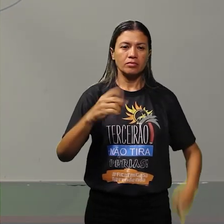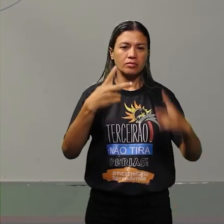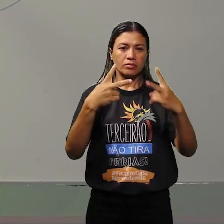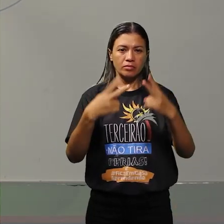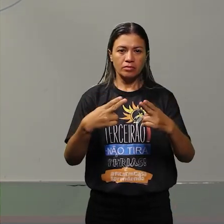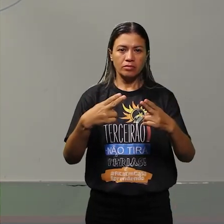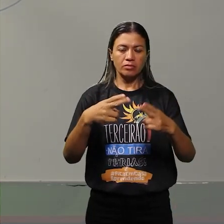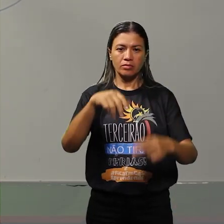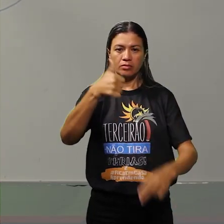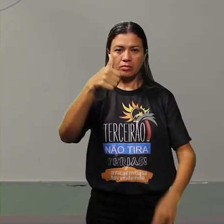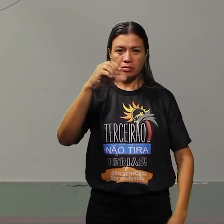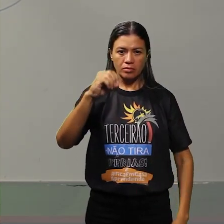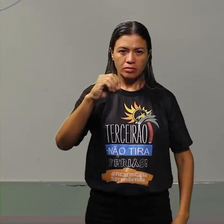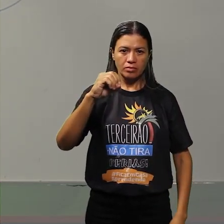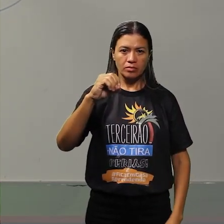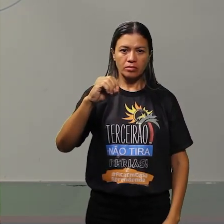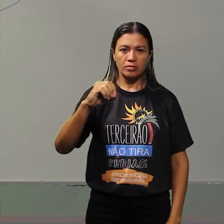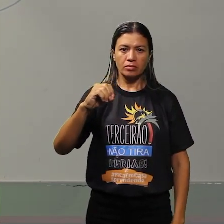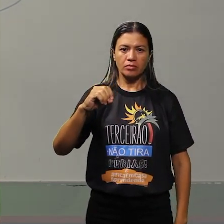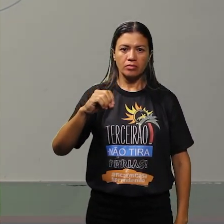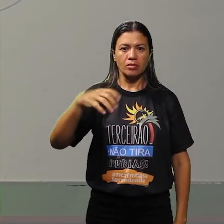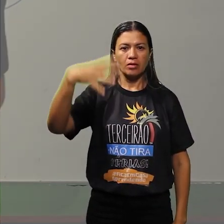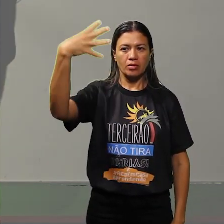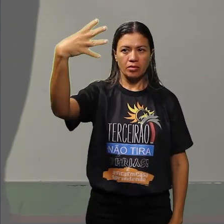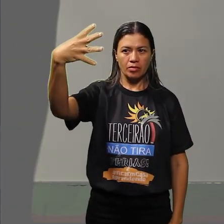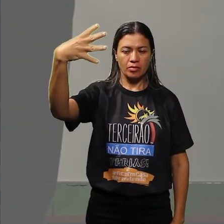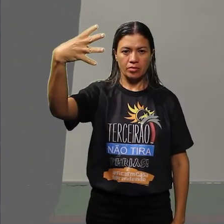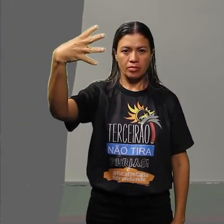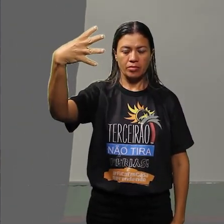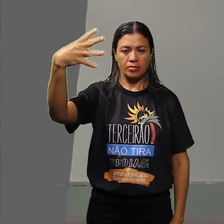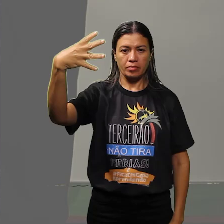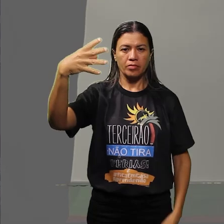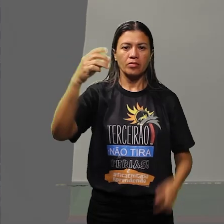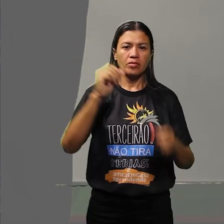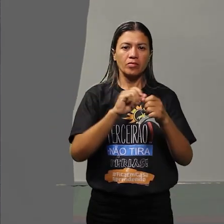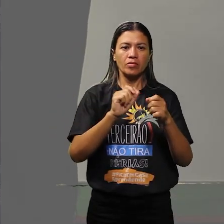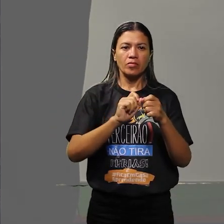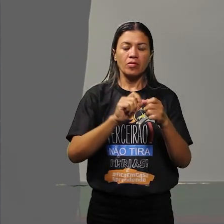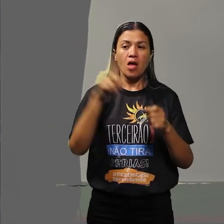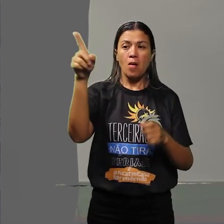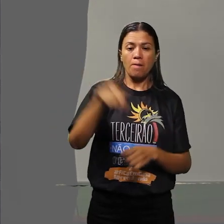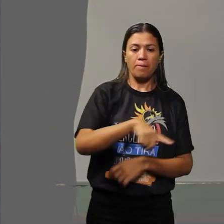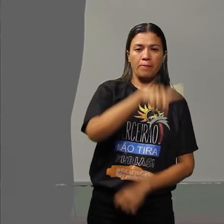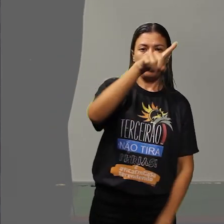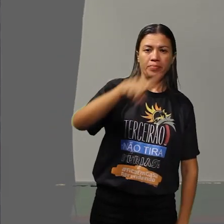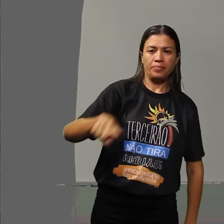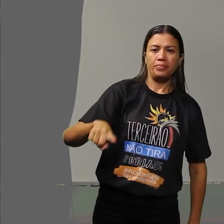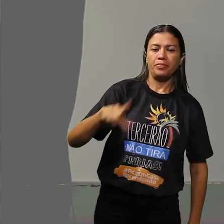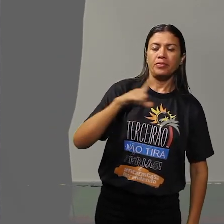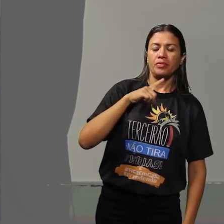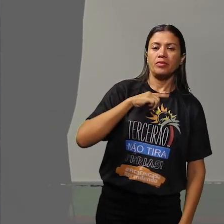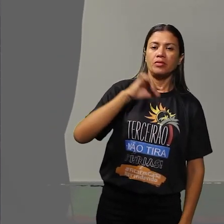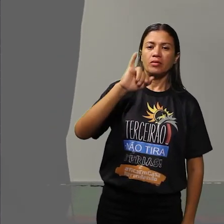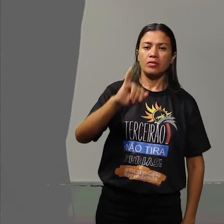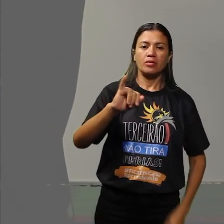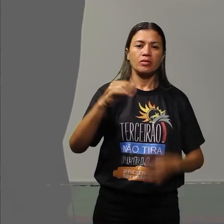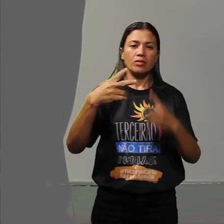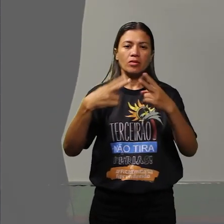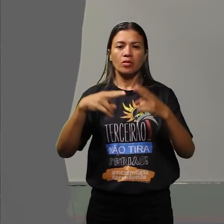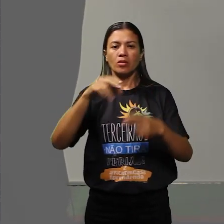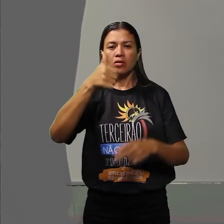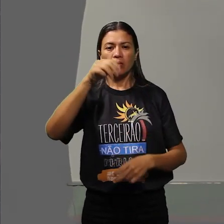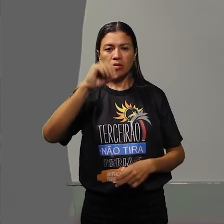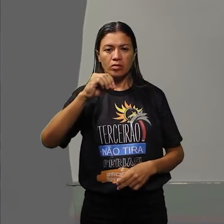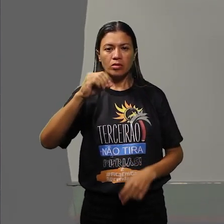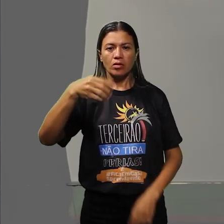igual a 10 elevado à quarta. Então, quando eu faço meio pelos extremos, eu vou ter I igual a